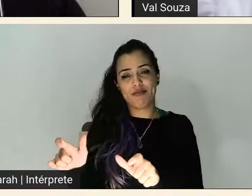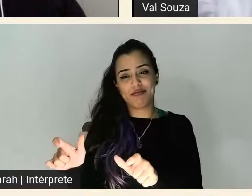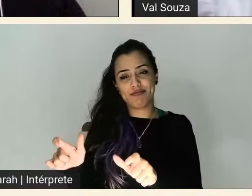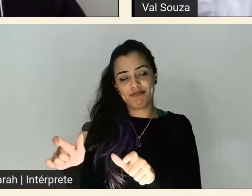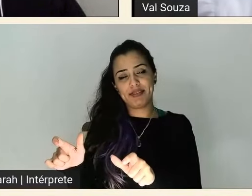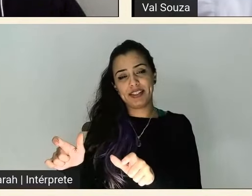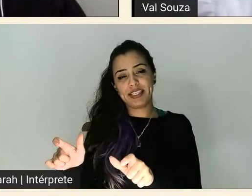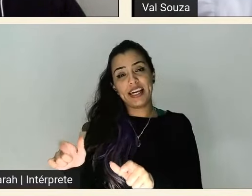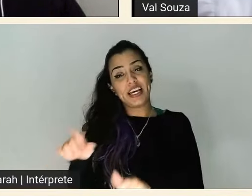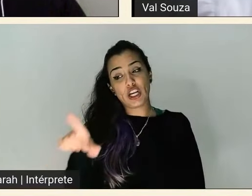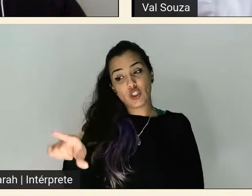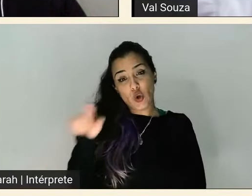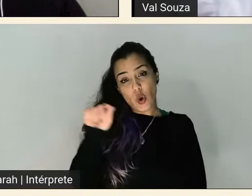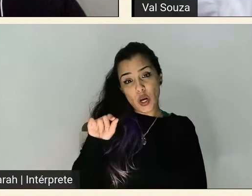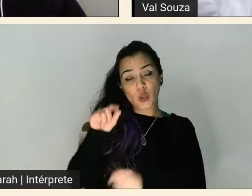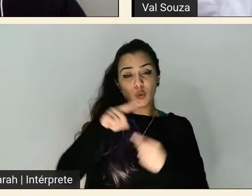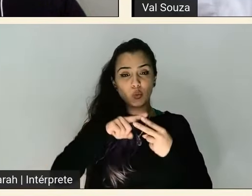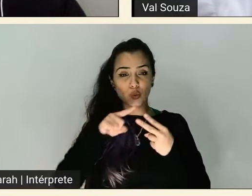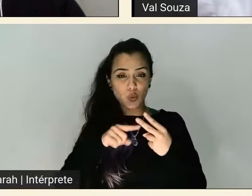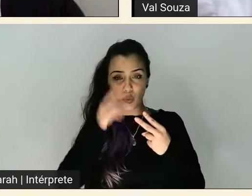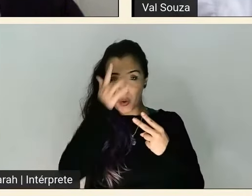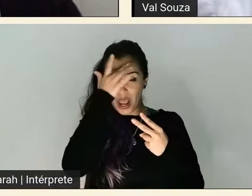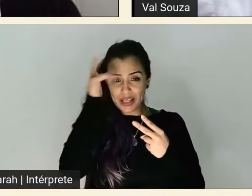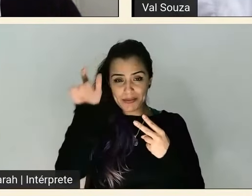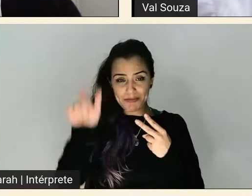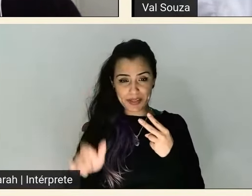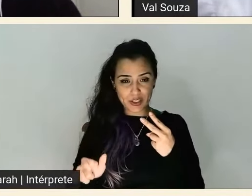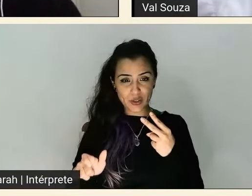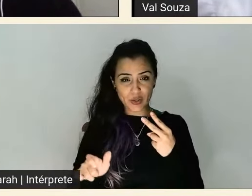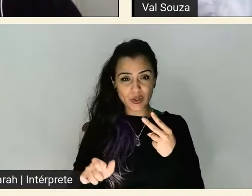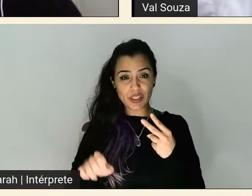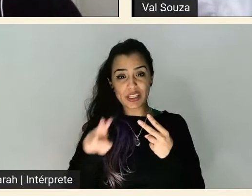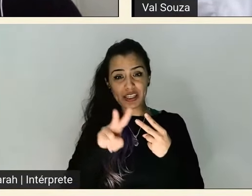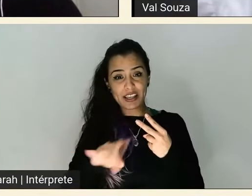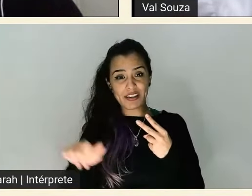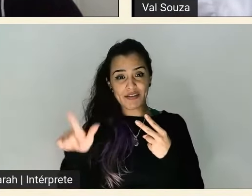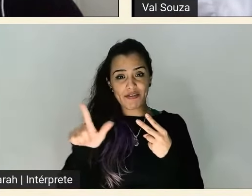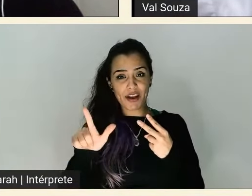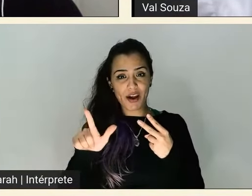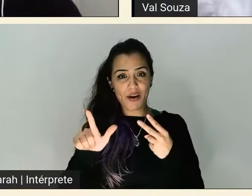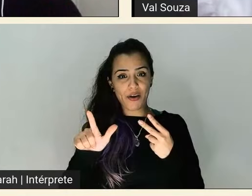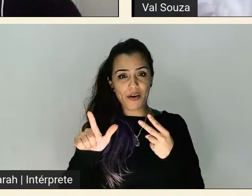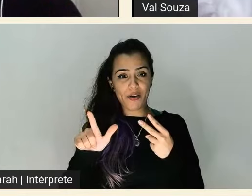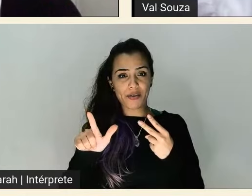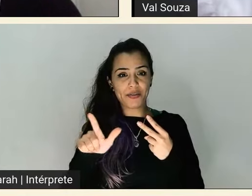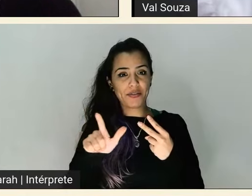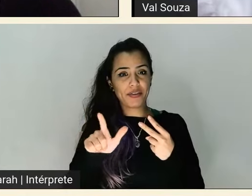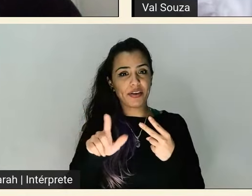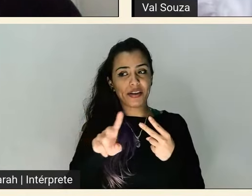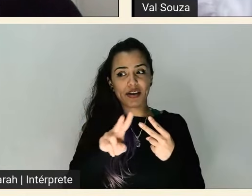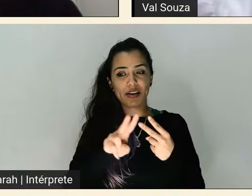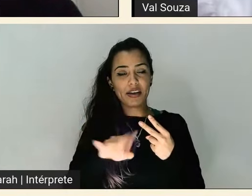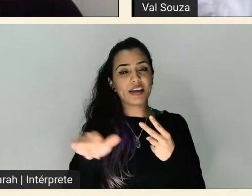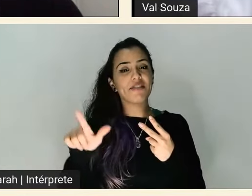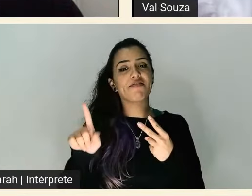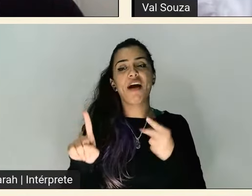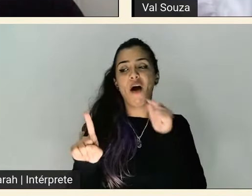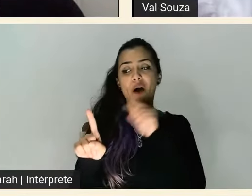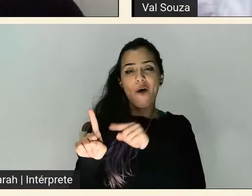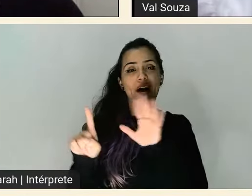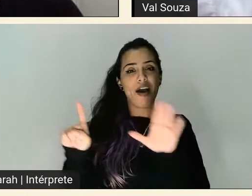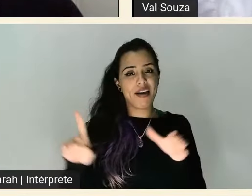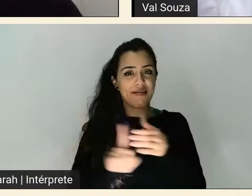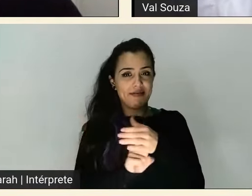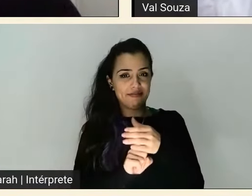Foram selecionadas duas pessoas, e Val é uma dessas pessoas, né, para a